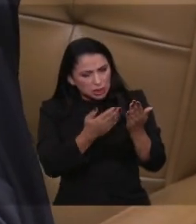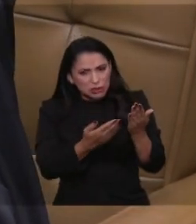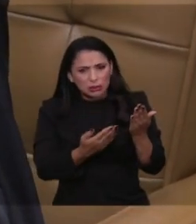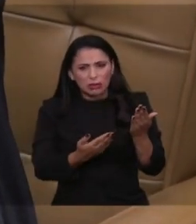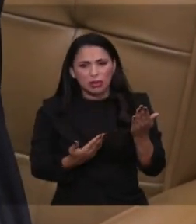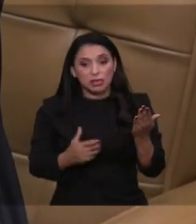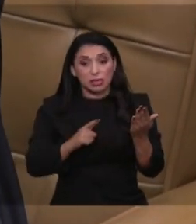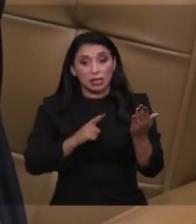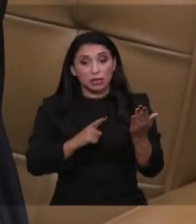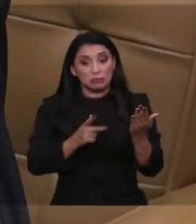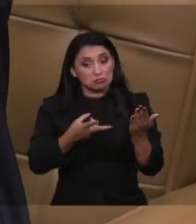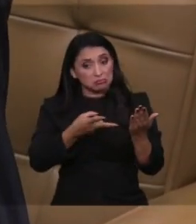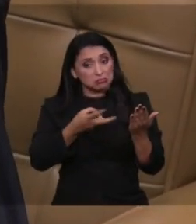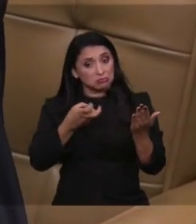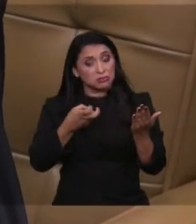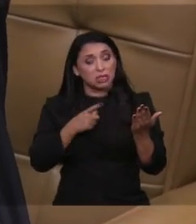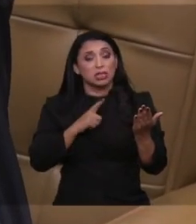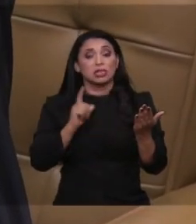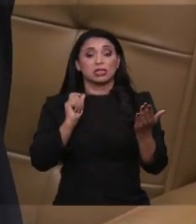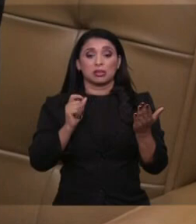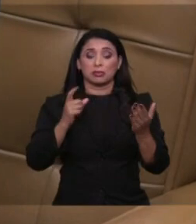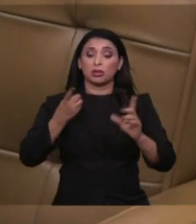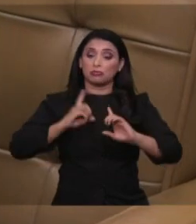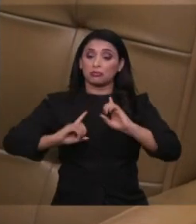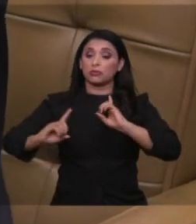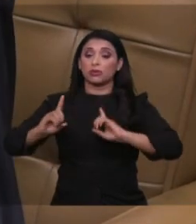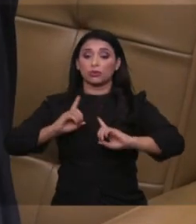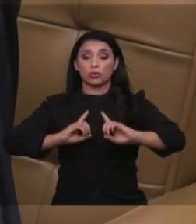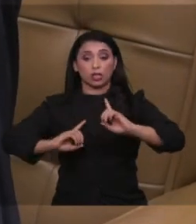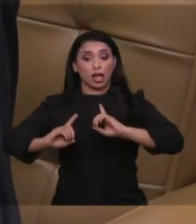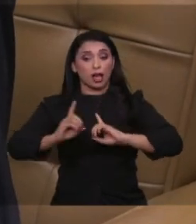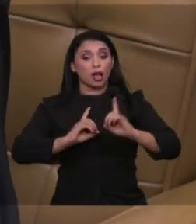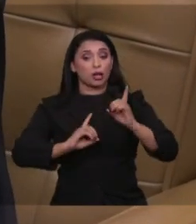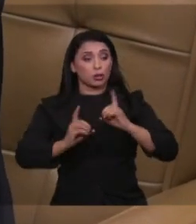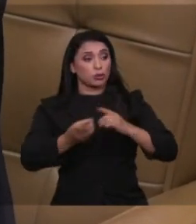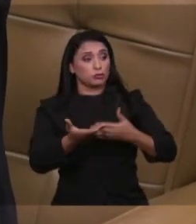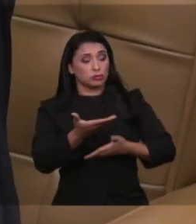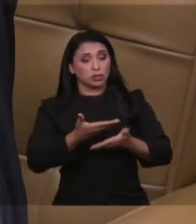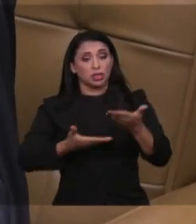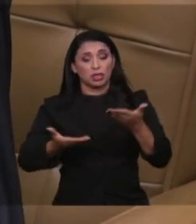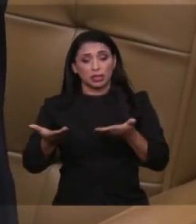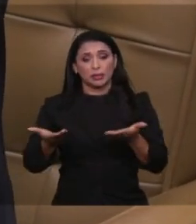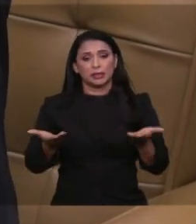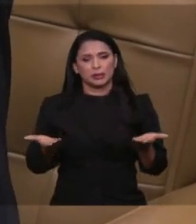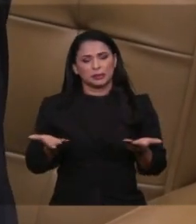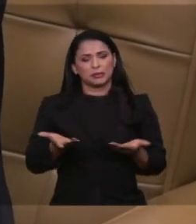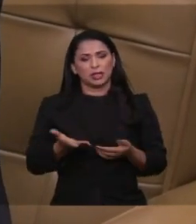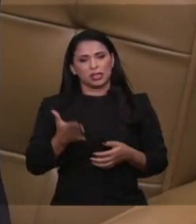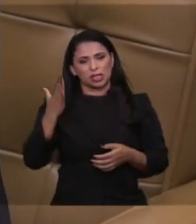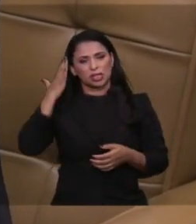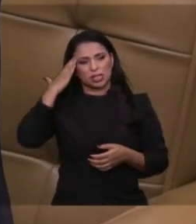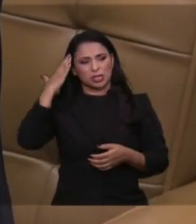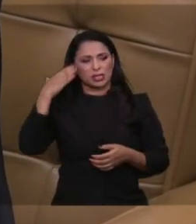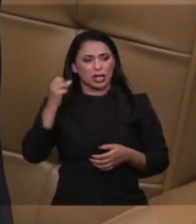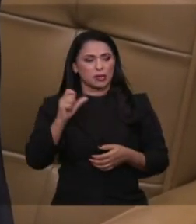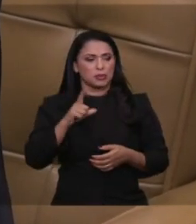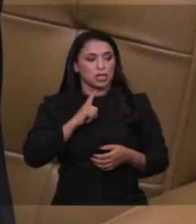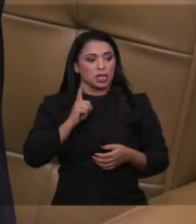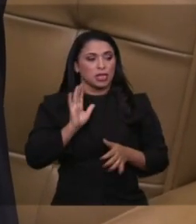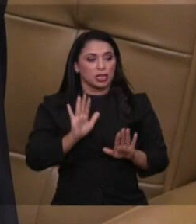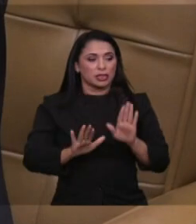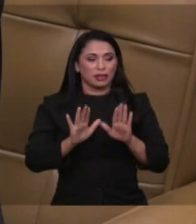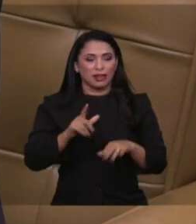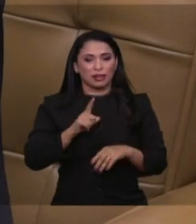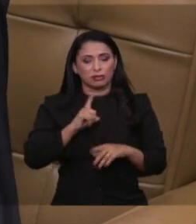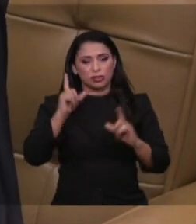fiquei simpático na ideia de um diálogo institucional, mas a gente também sabe que aqui há